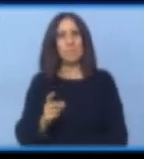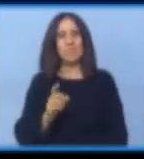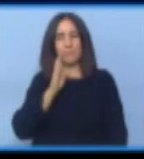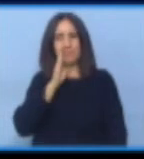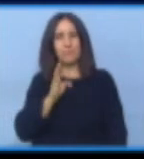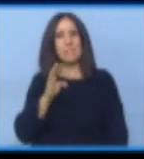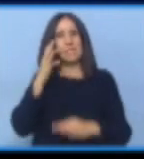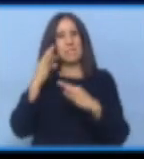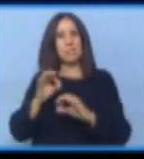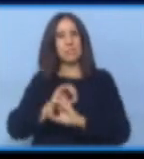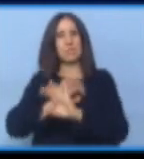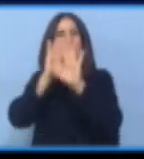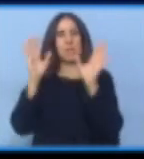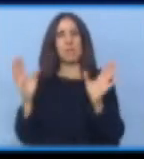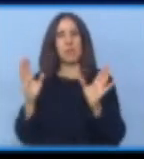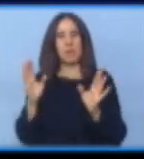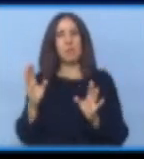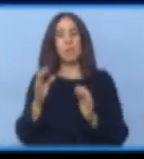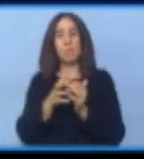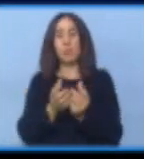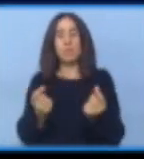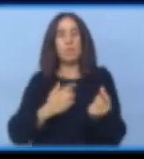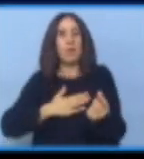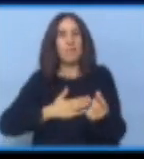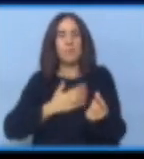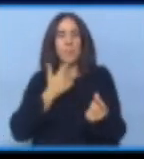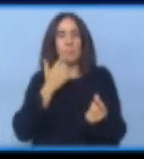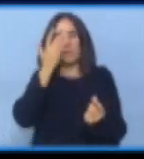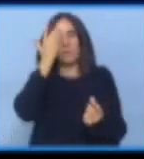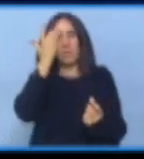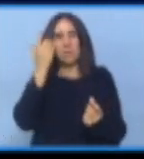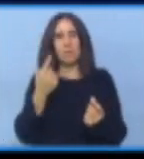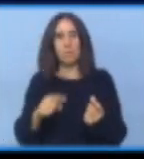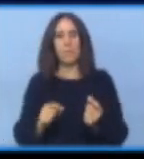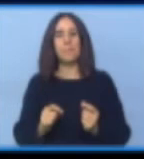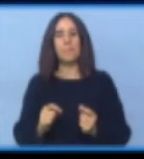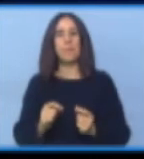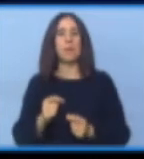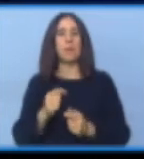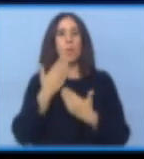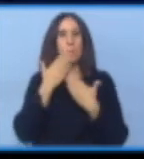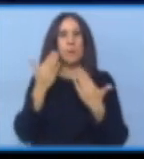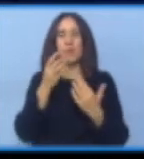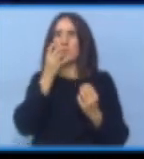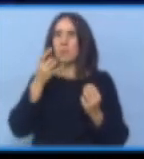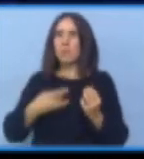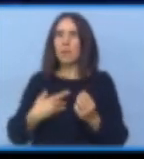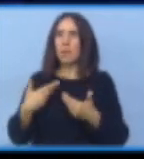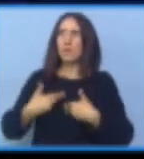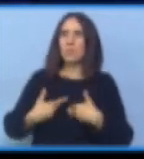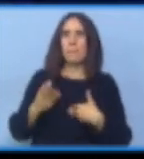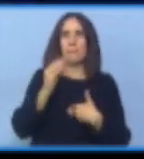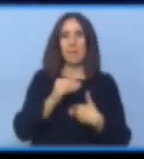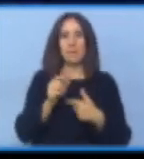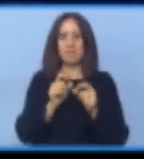coisas simples e claras. Gosto muito de uma oração que é relativamente fácil, que é só obrigado, perdão, ajuda-me mais. É uma